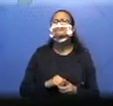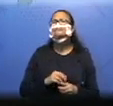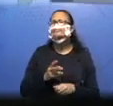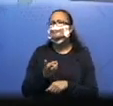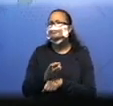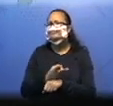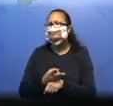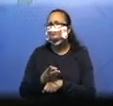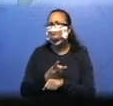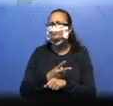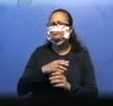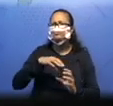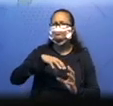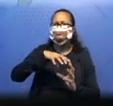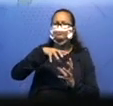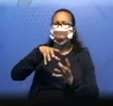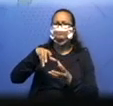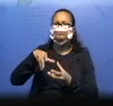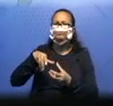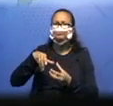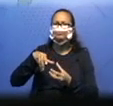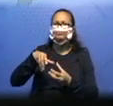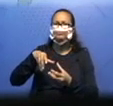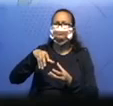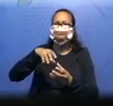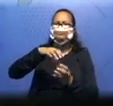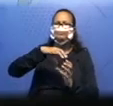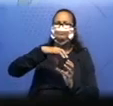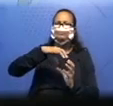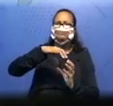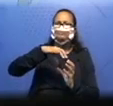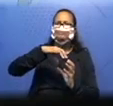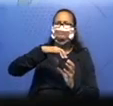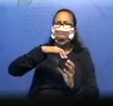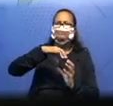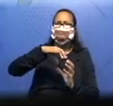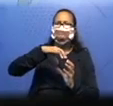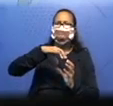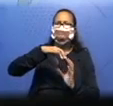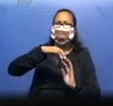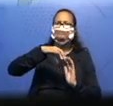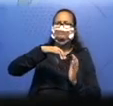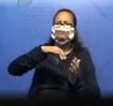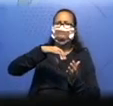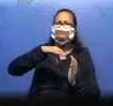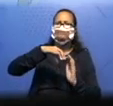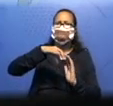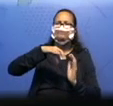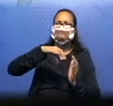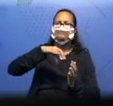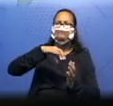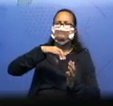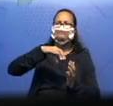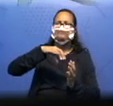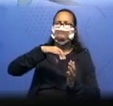ao Ocidente. Ele saiu daqui e foi nessa direção, ó, nessa direção.